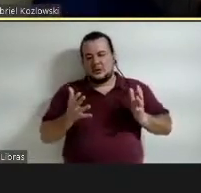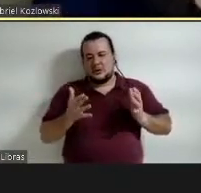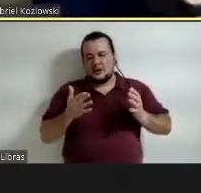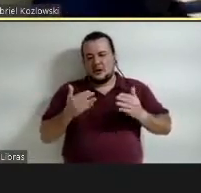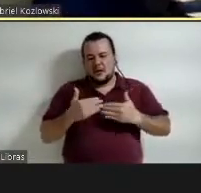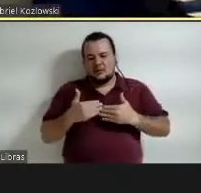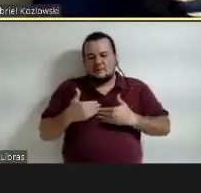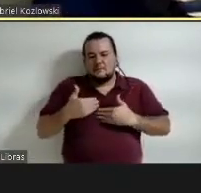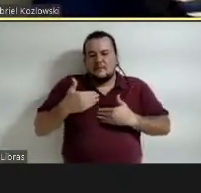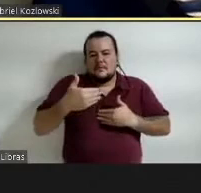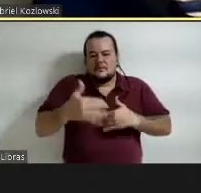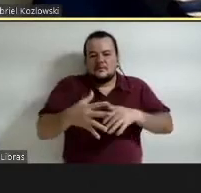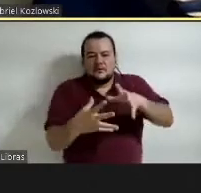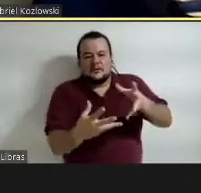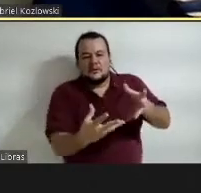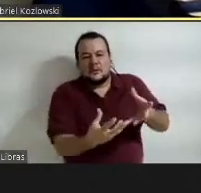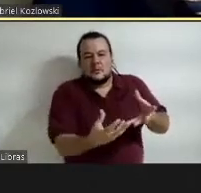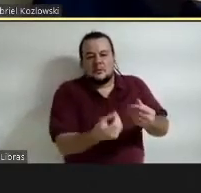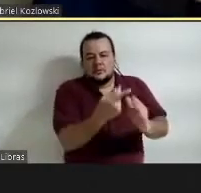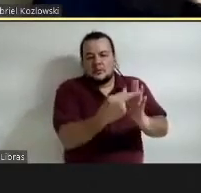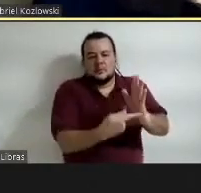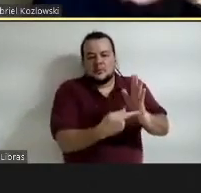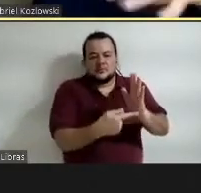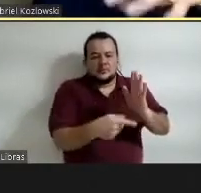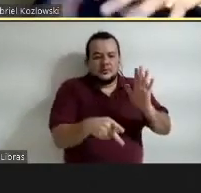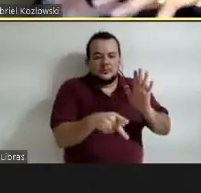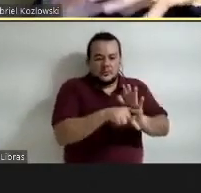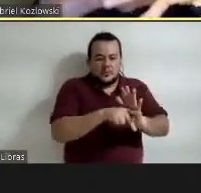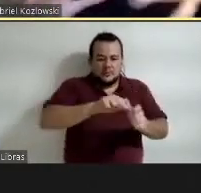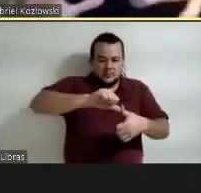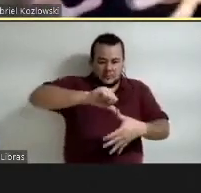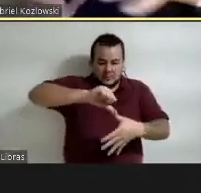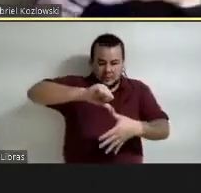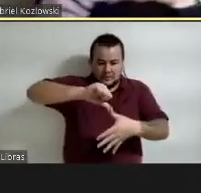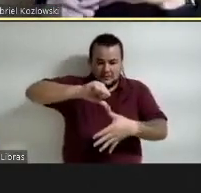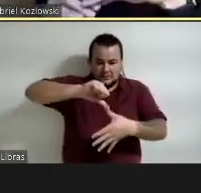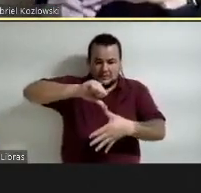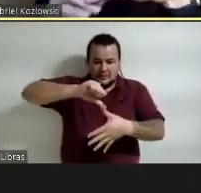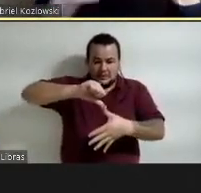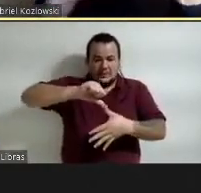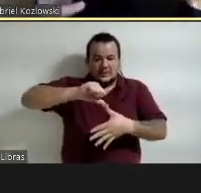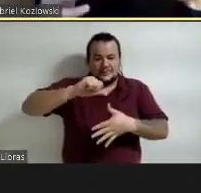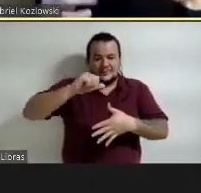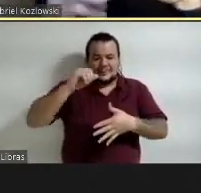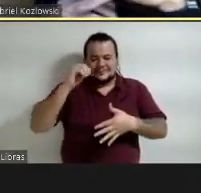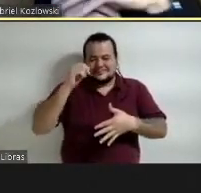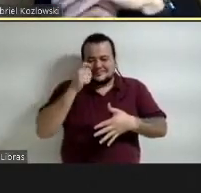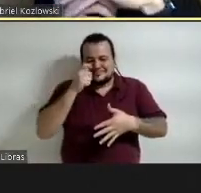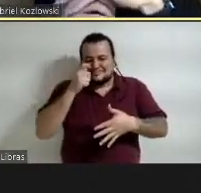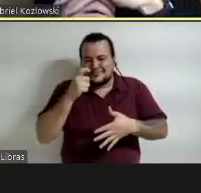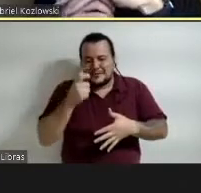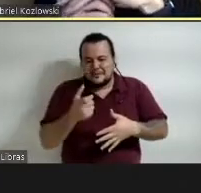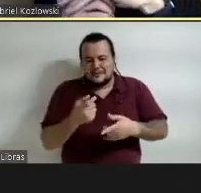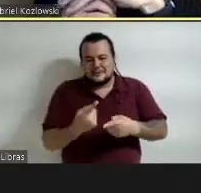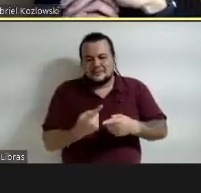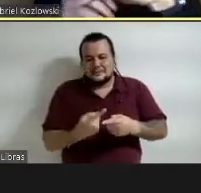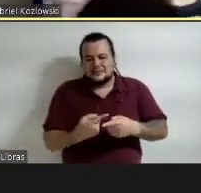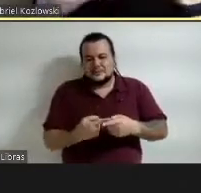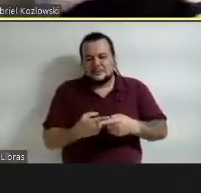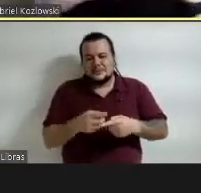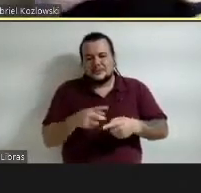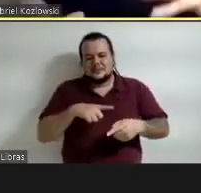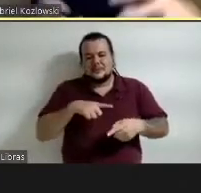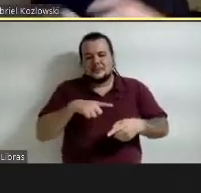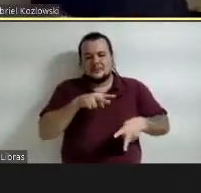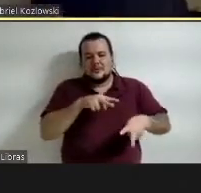gente, na América Latina, é super interessante, porque eles entendem, eles olham para a